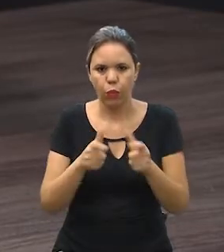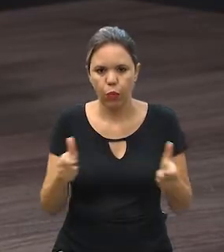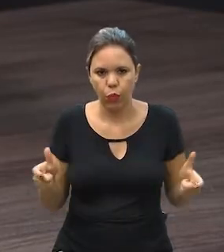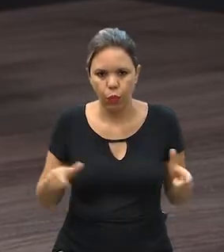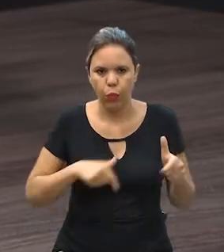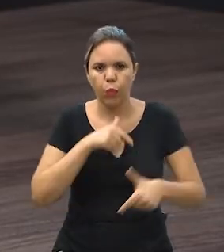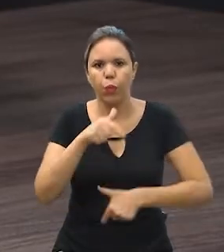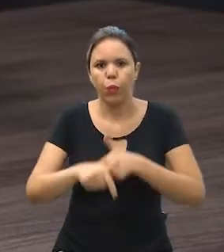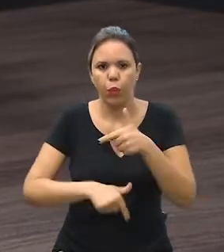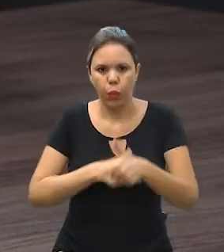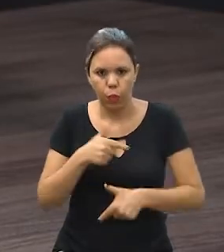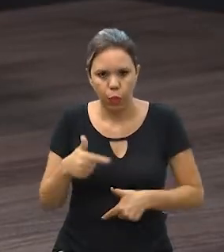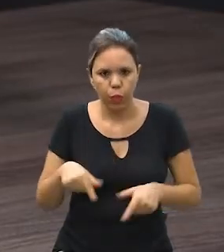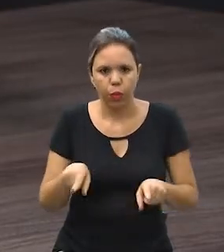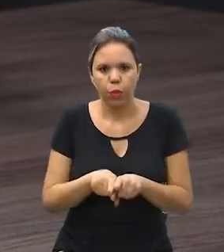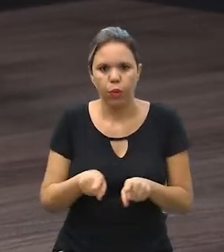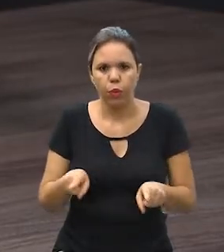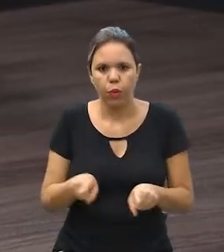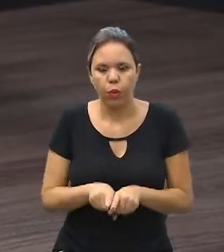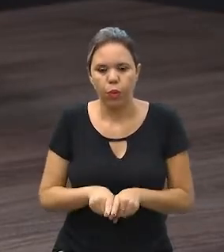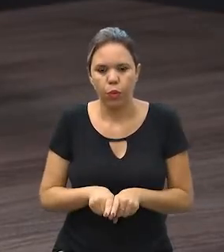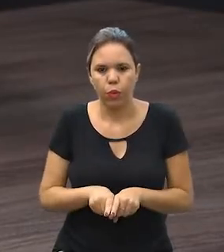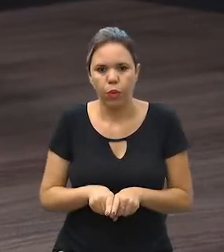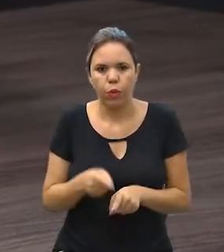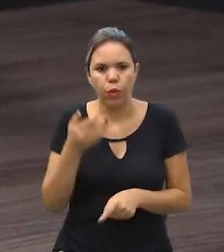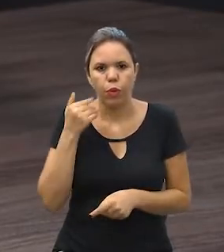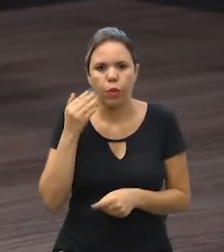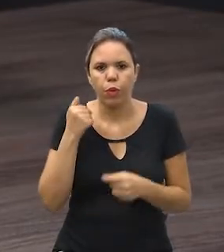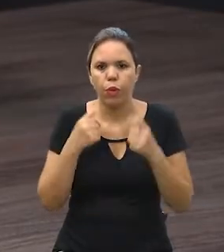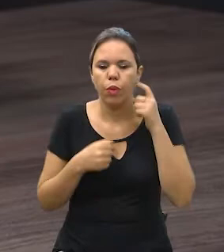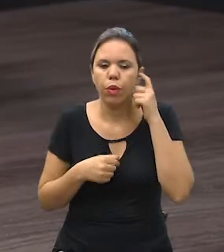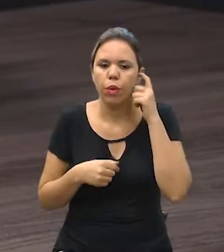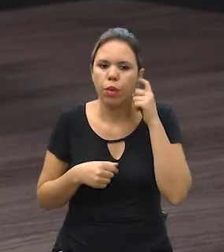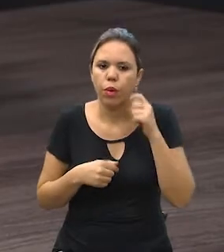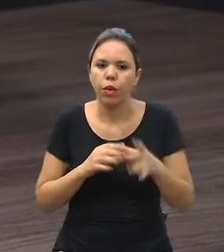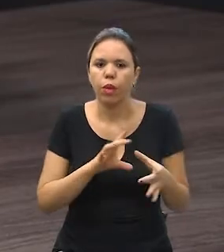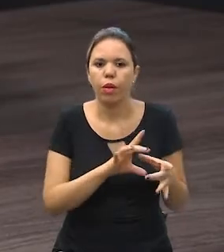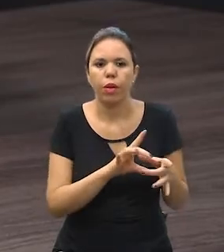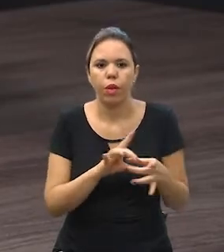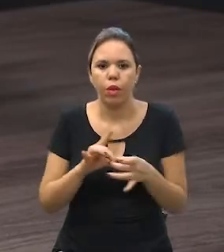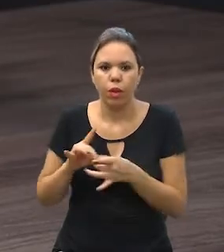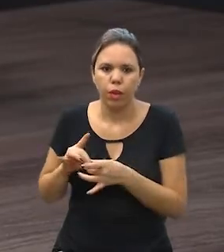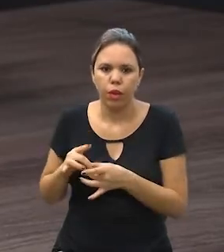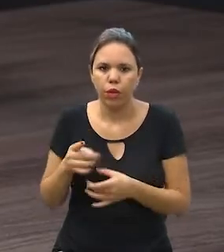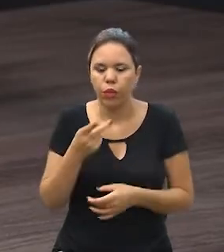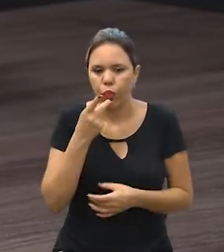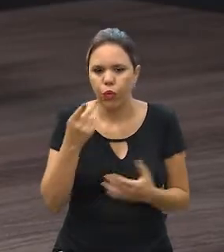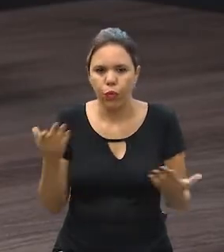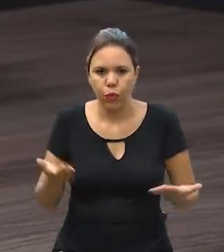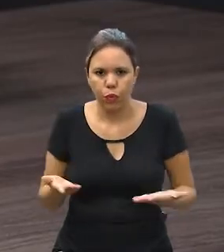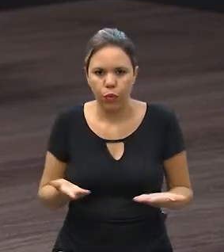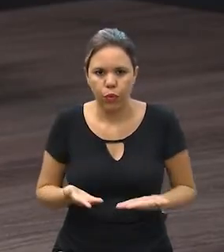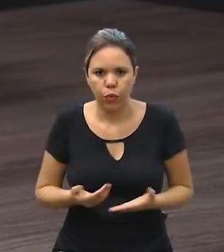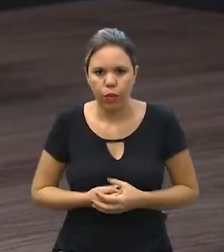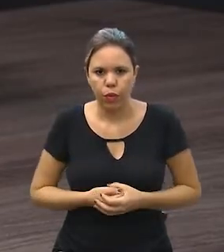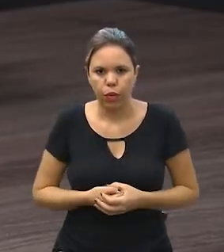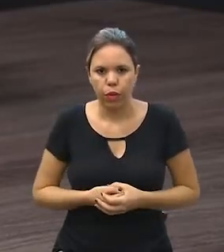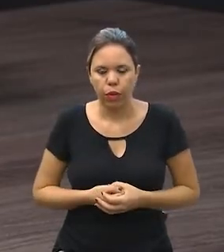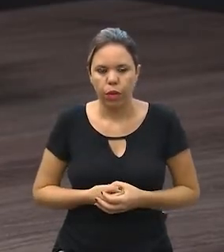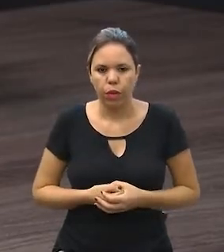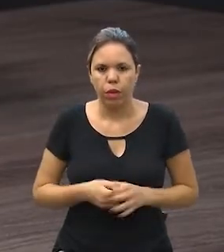gigantesca de trabalho e também de consumo. E é nesse contexto que a gente vai falar hoje